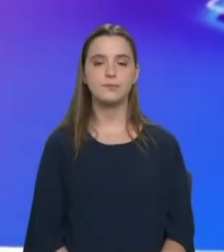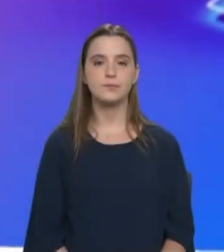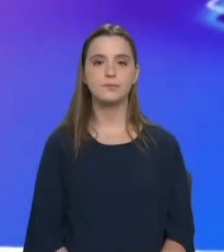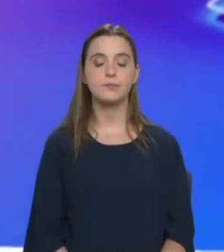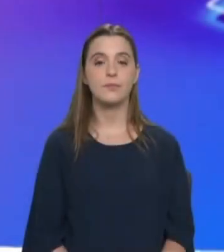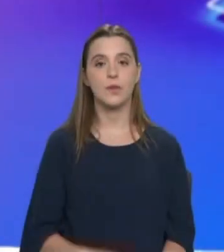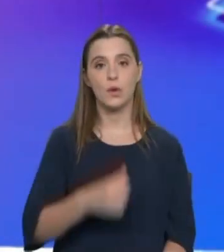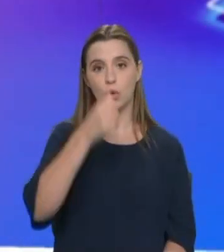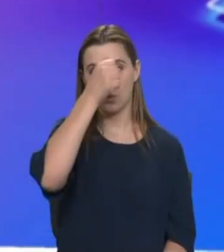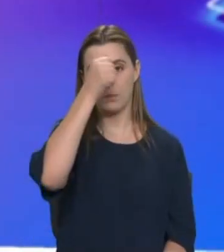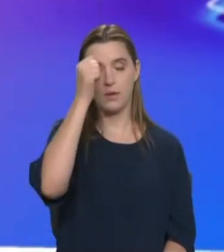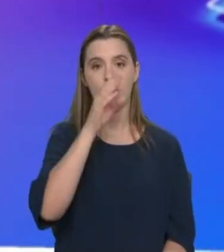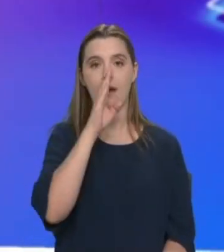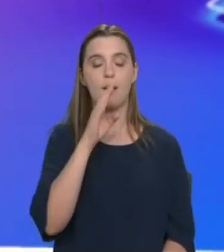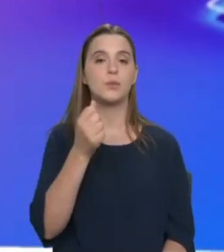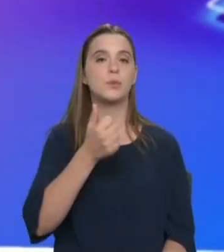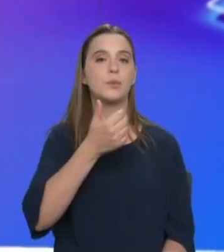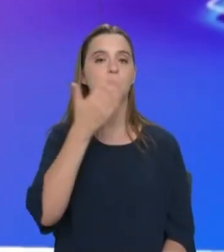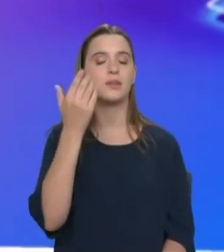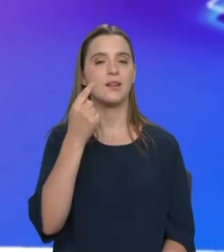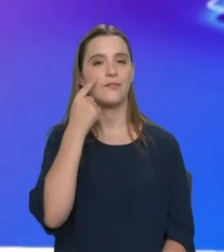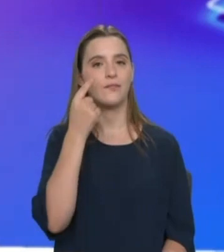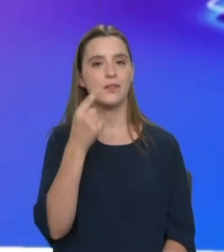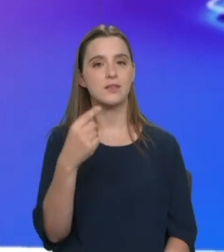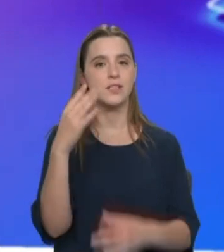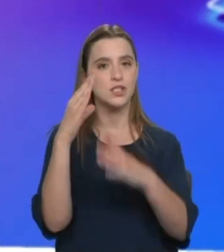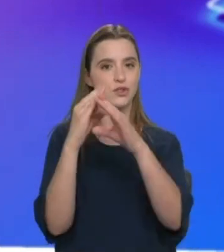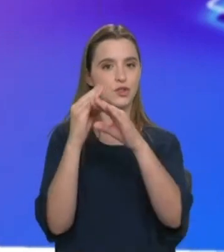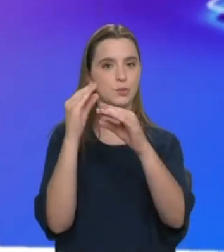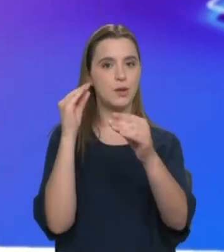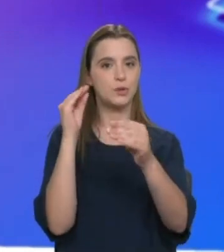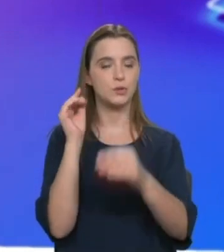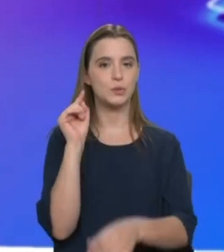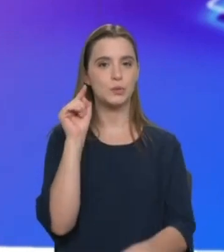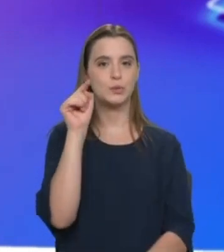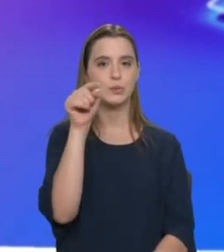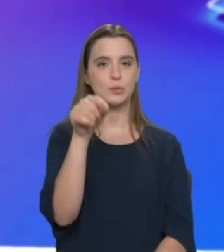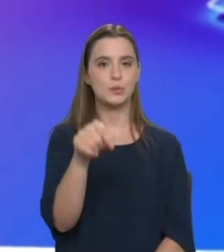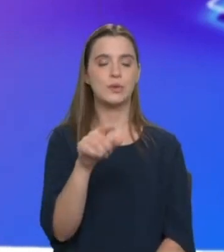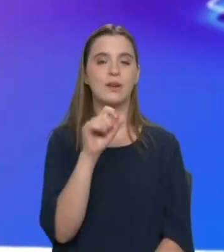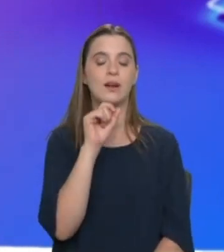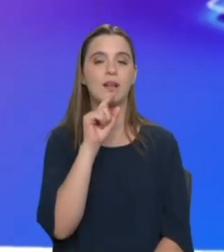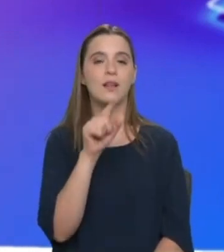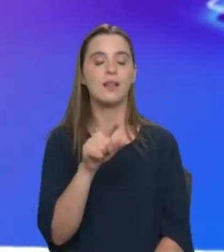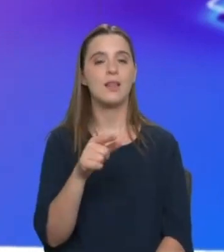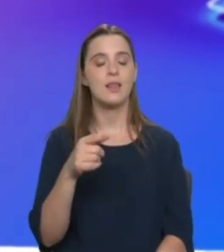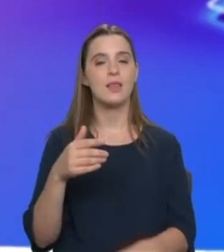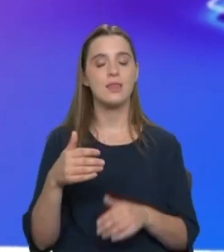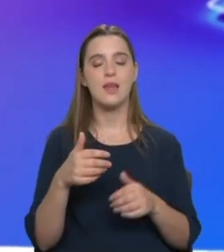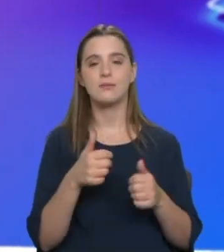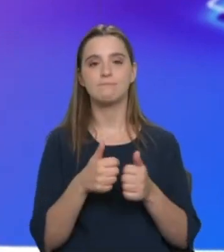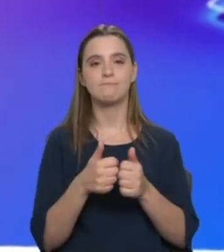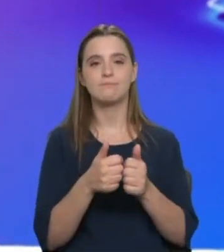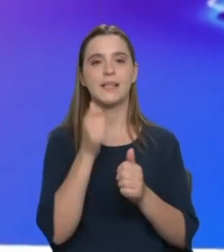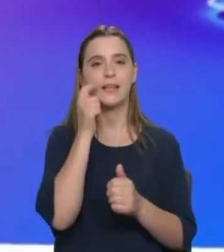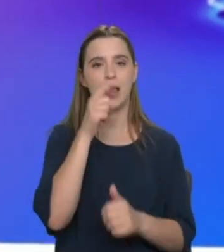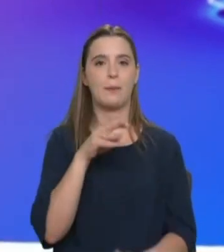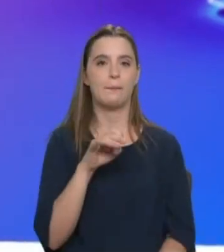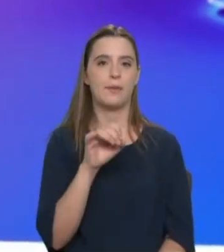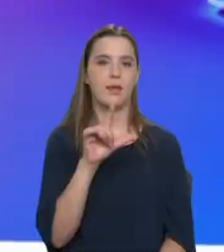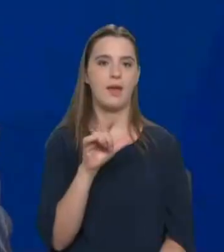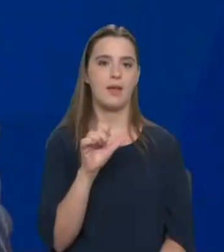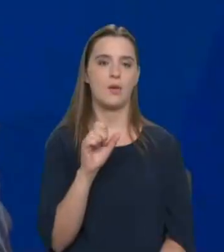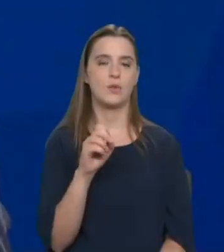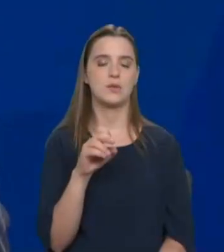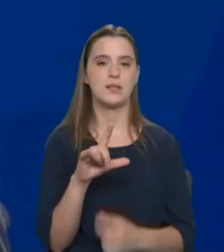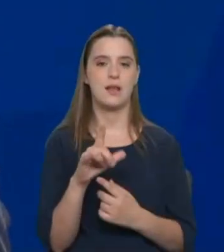Ao domingo é habitual no Bom Dia, viajamos até ao espaço, numa viagem conduzida pelo Miguel Gonçalves, comentador da RTP. Miguel,